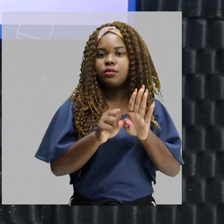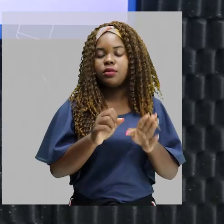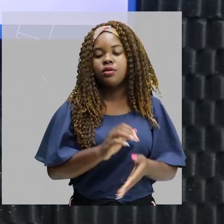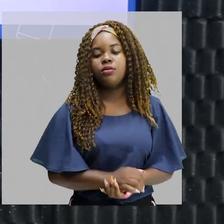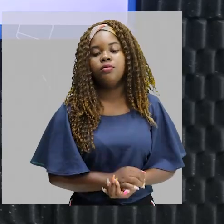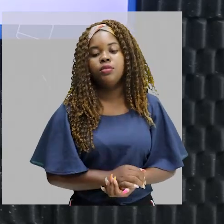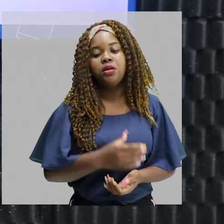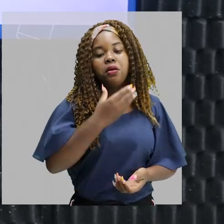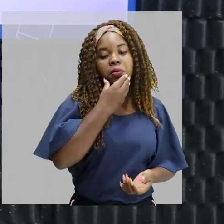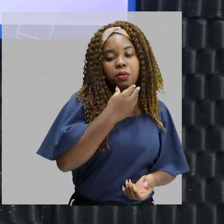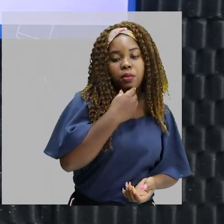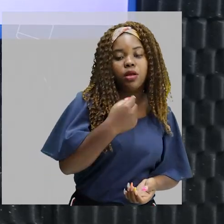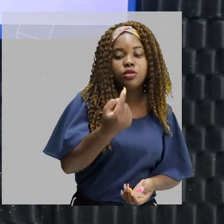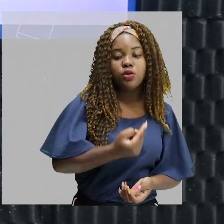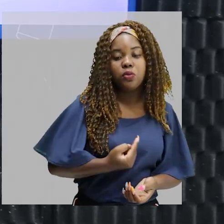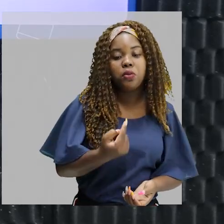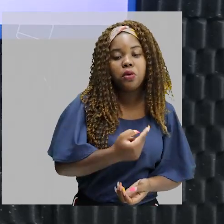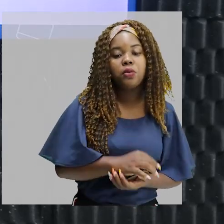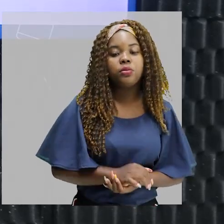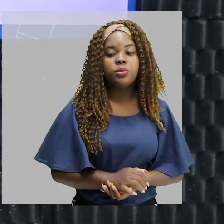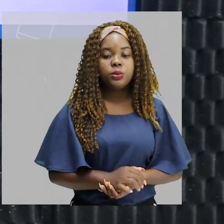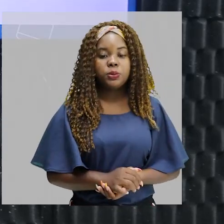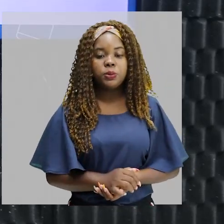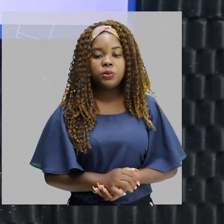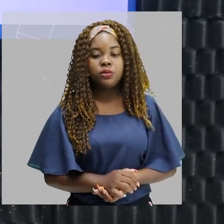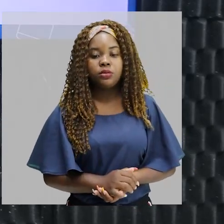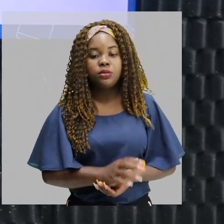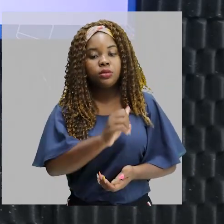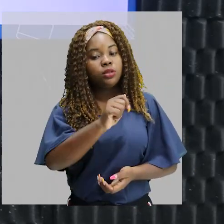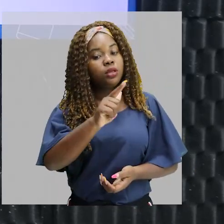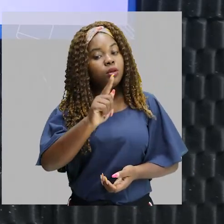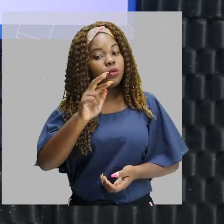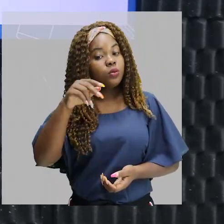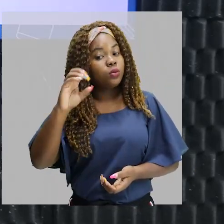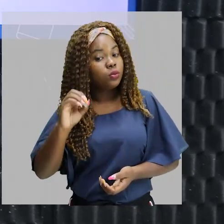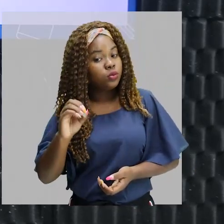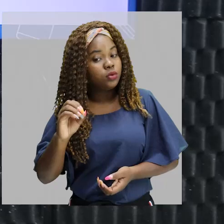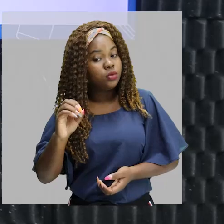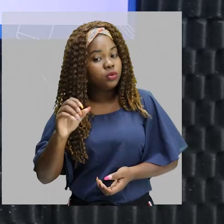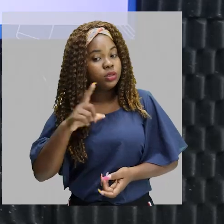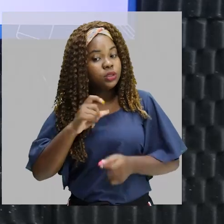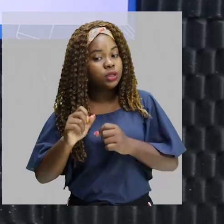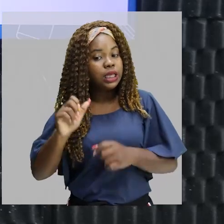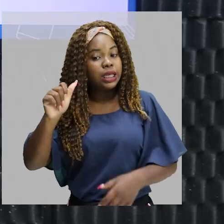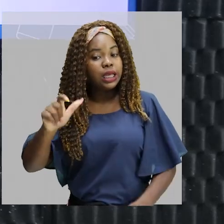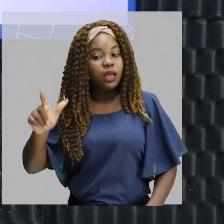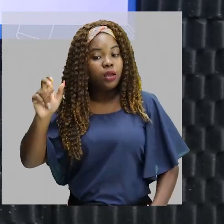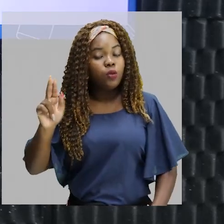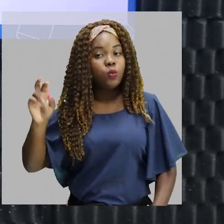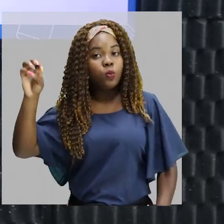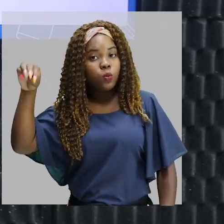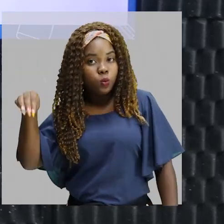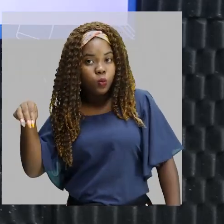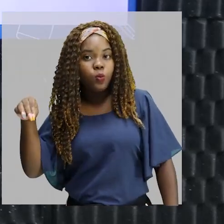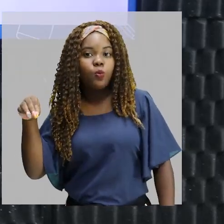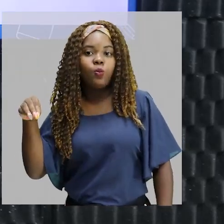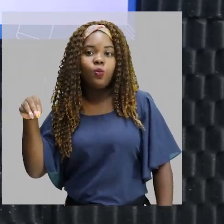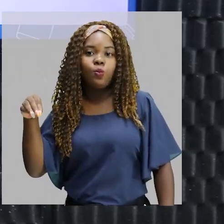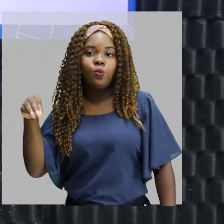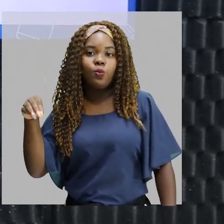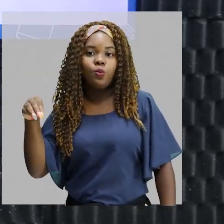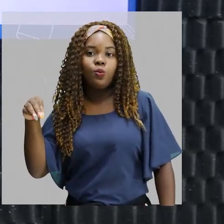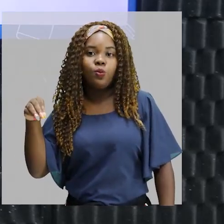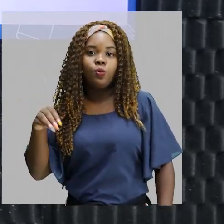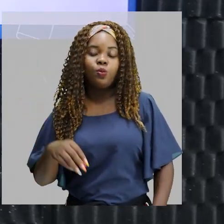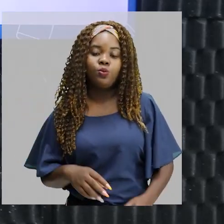singular. Então, ele fica, ao invés de alguno, ele fica algum, ao invés de ninguno, ele